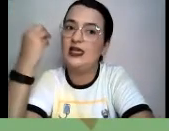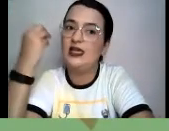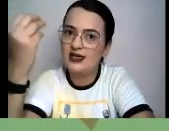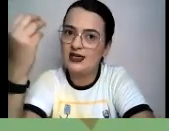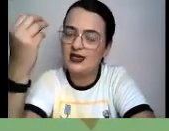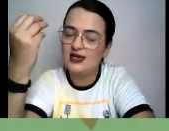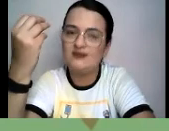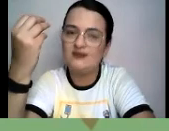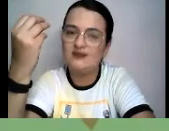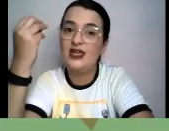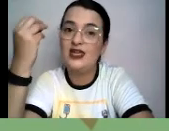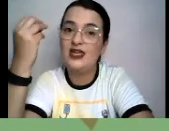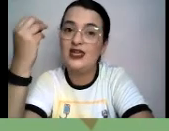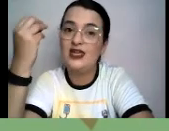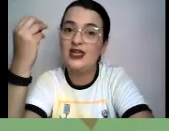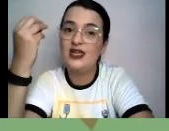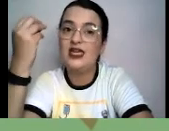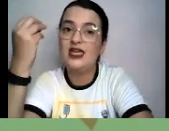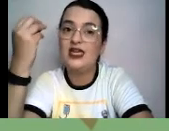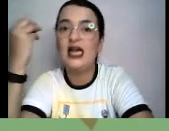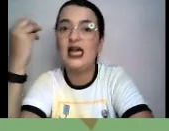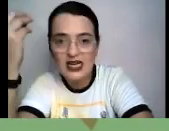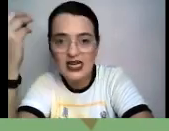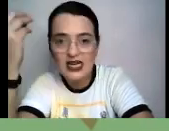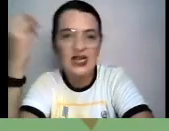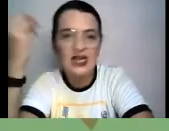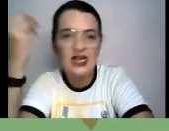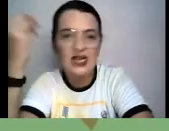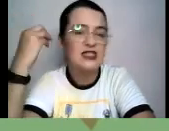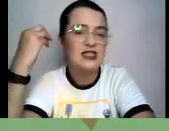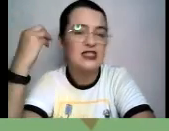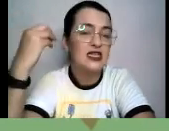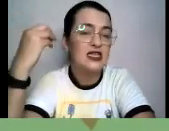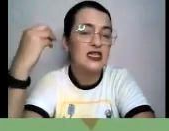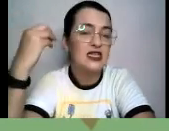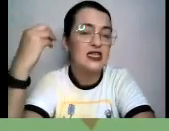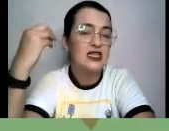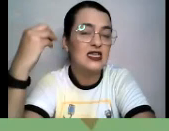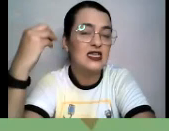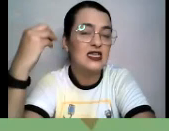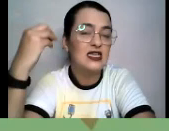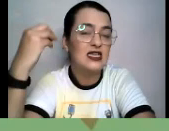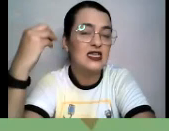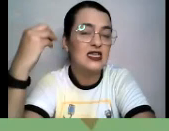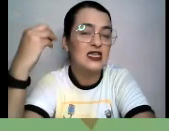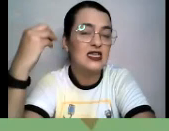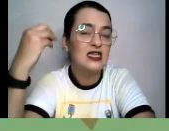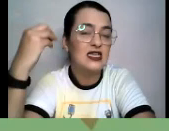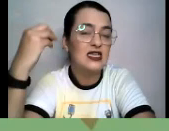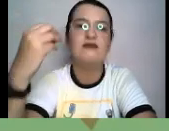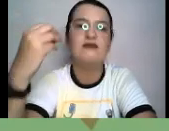é sentar, sentar, colocar seu material aí na mesa, na escrivaninha, um